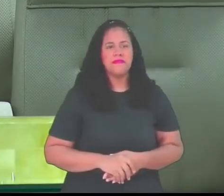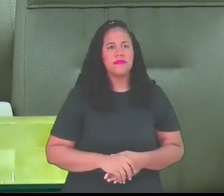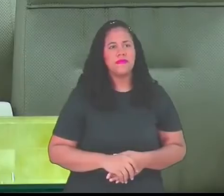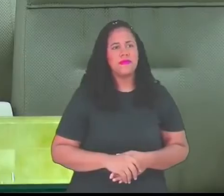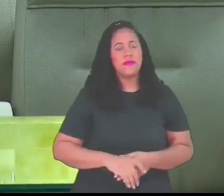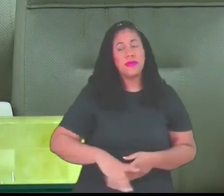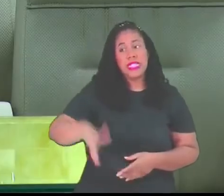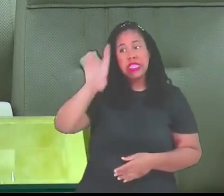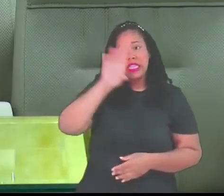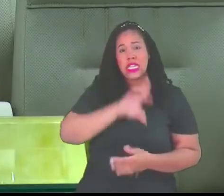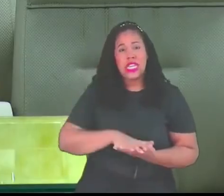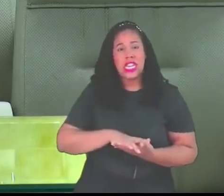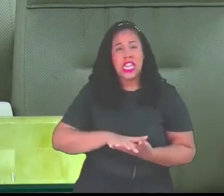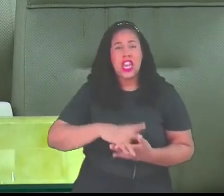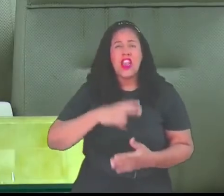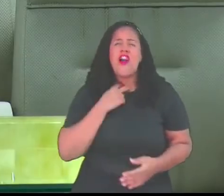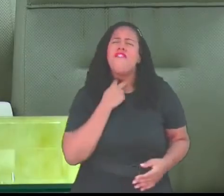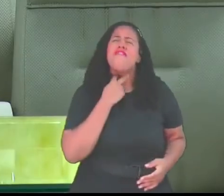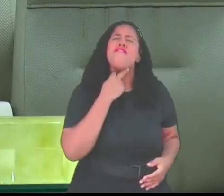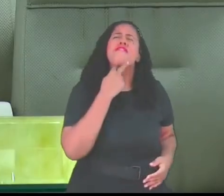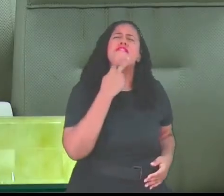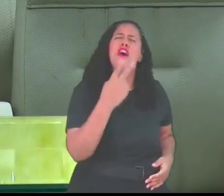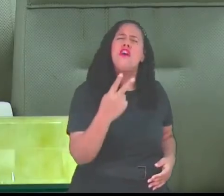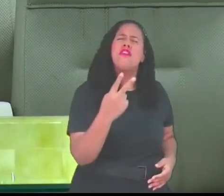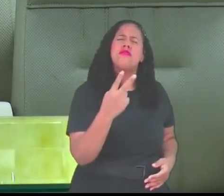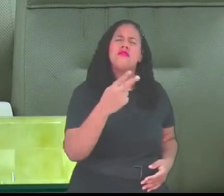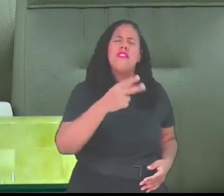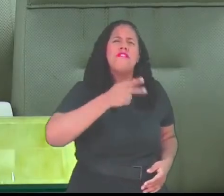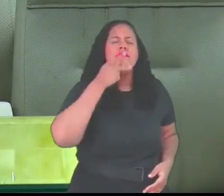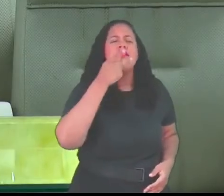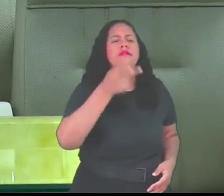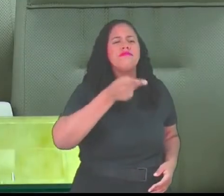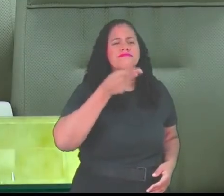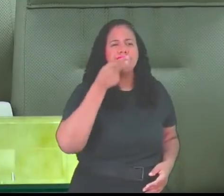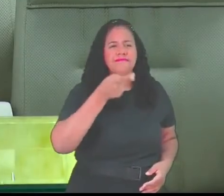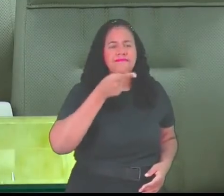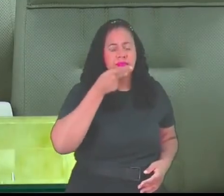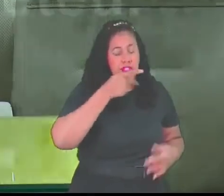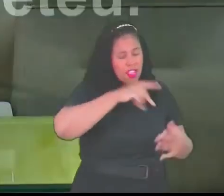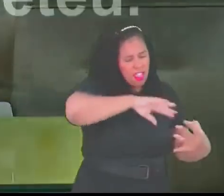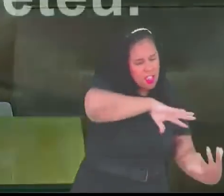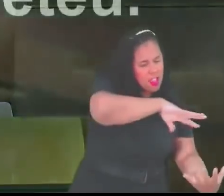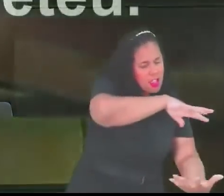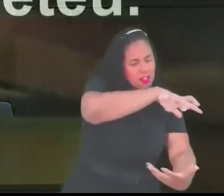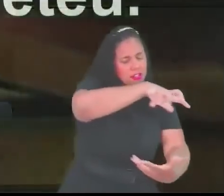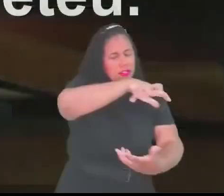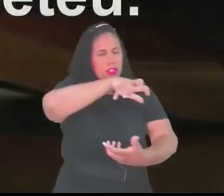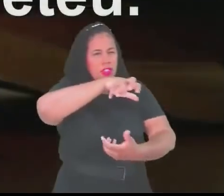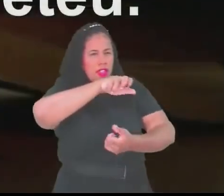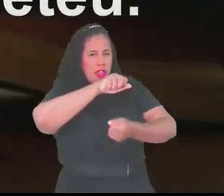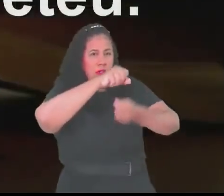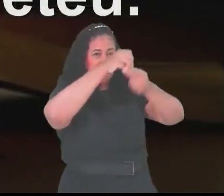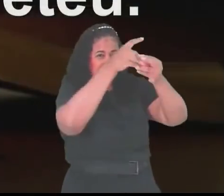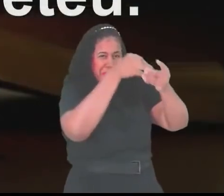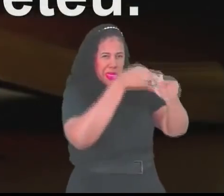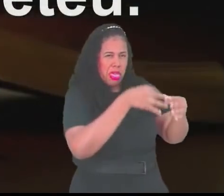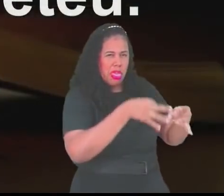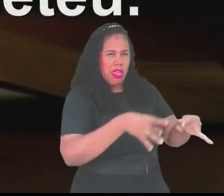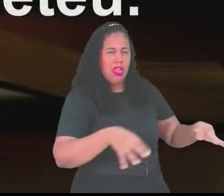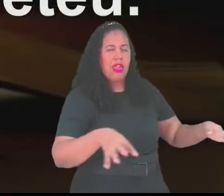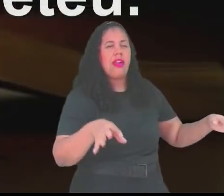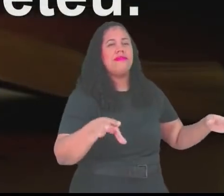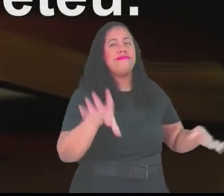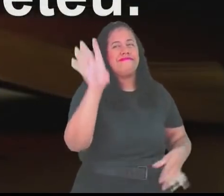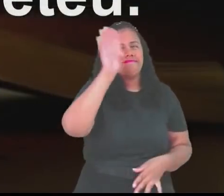Ele levantou a sua voz e a terra se derreteu.